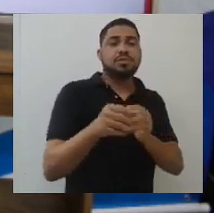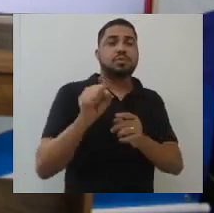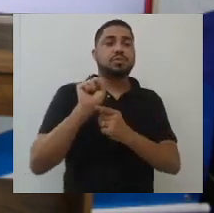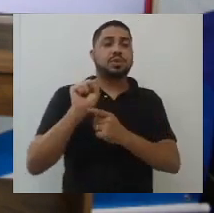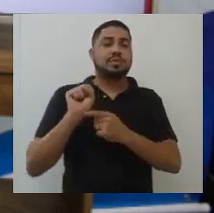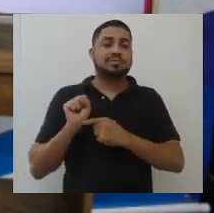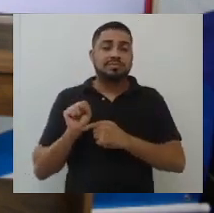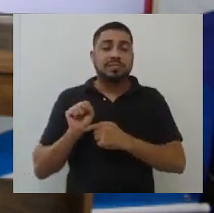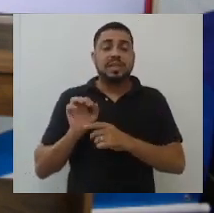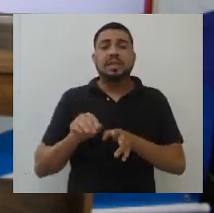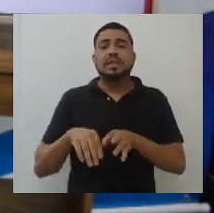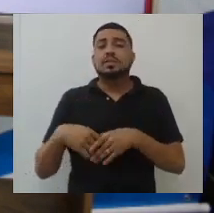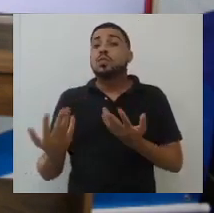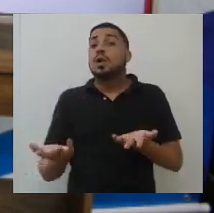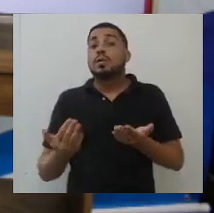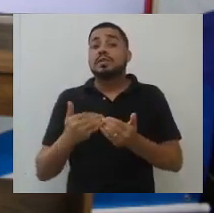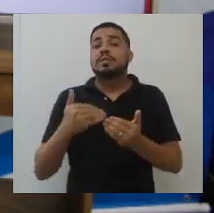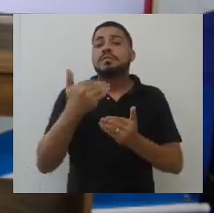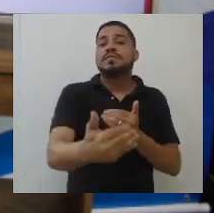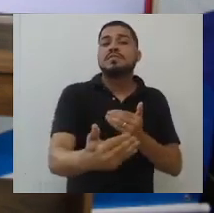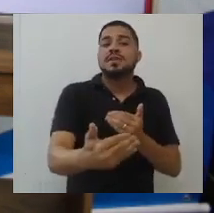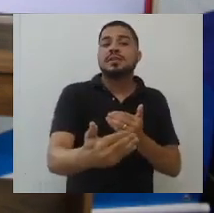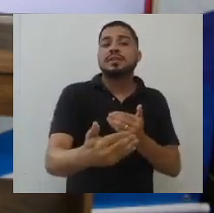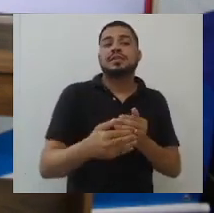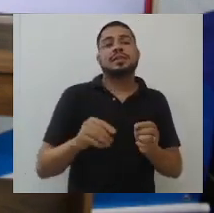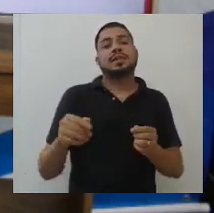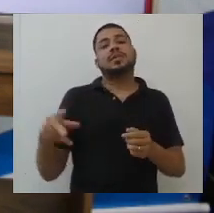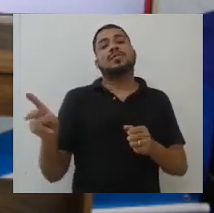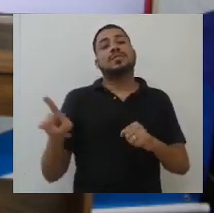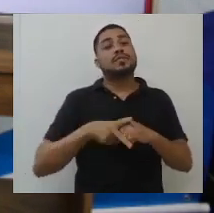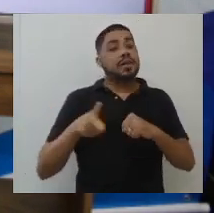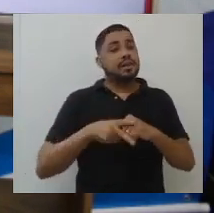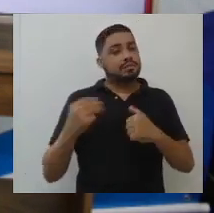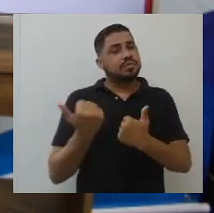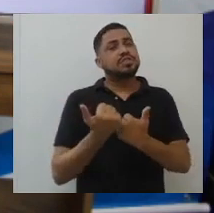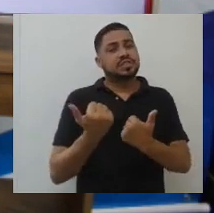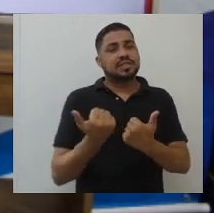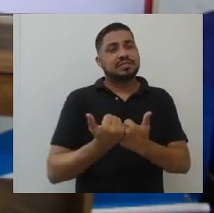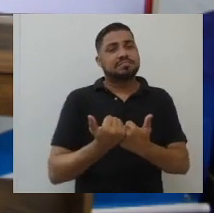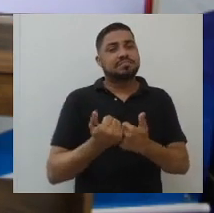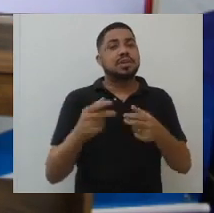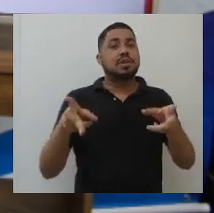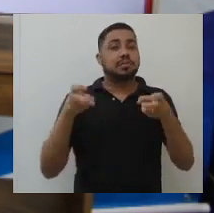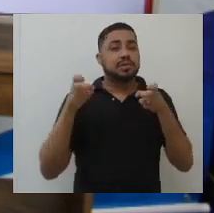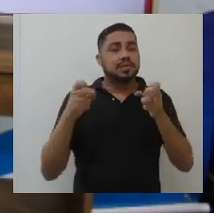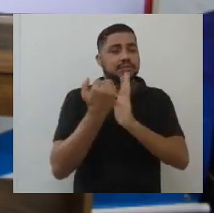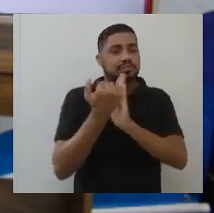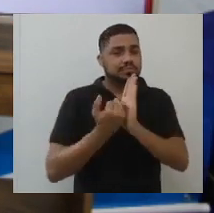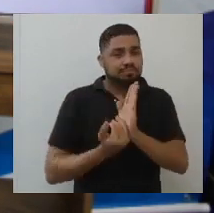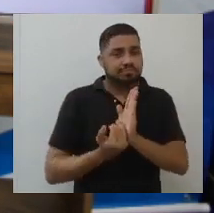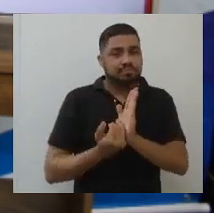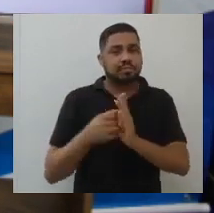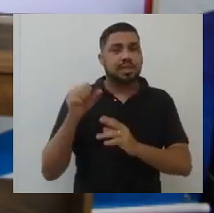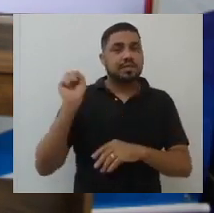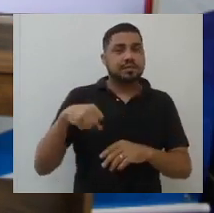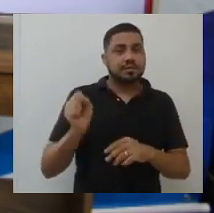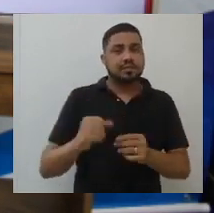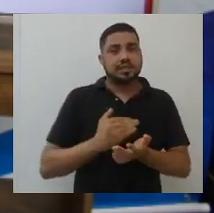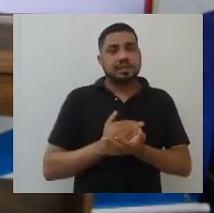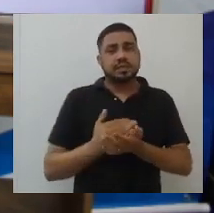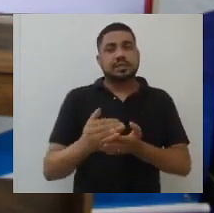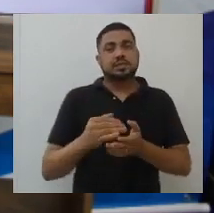qual que vai ser essa coisa que vai para frente? Justamente os verbos auxiliares. Então, ó, observa a estrutura. Para afirmar, eu começava